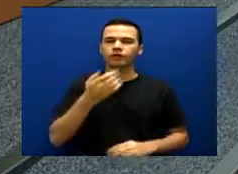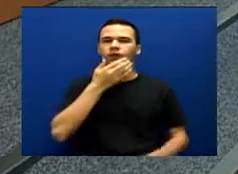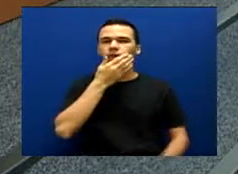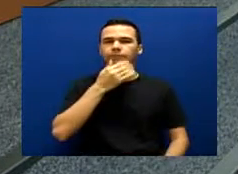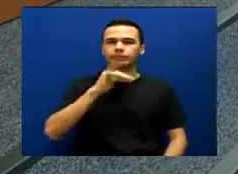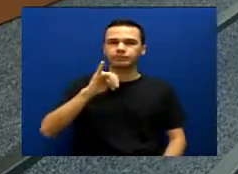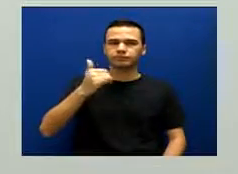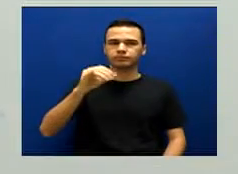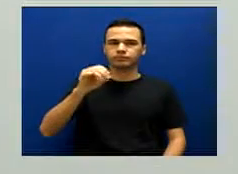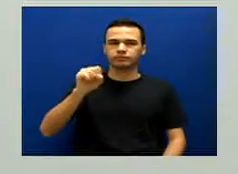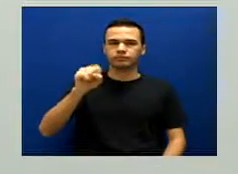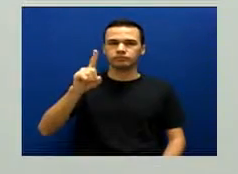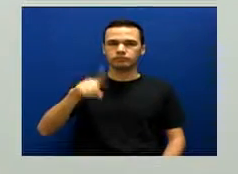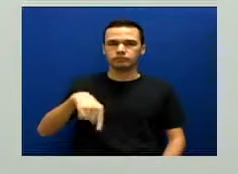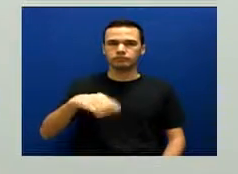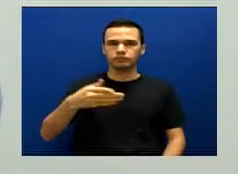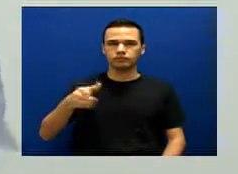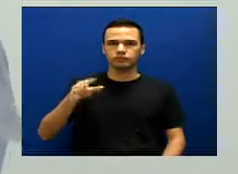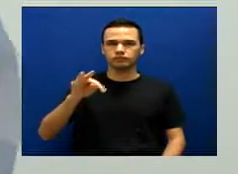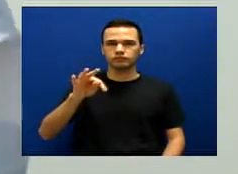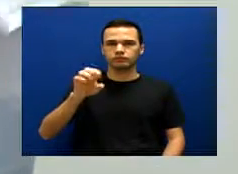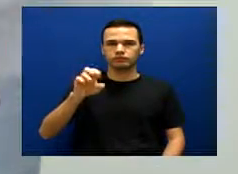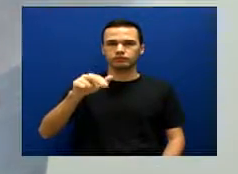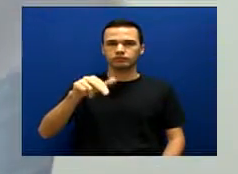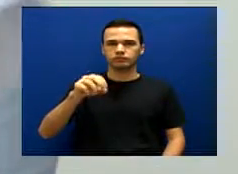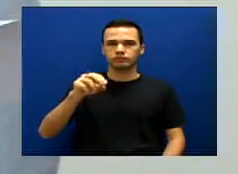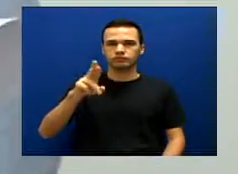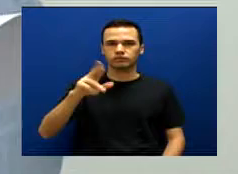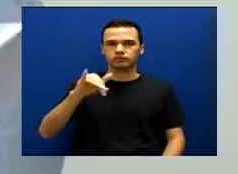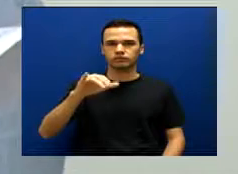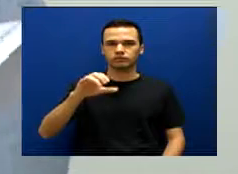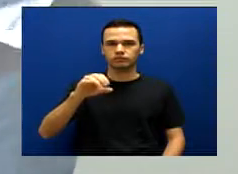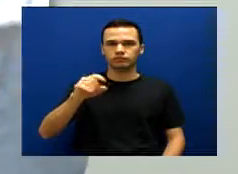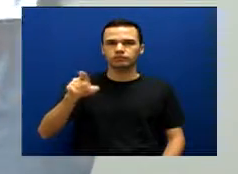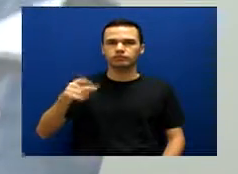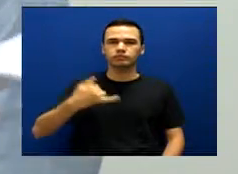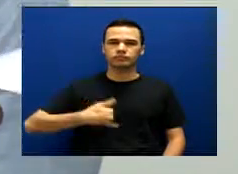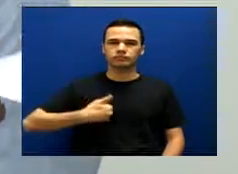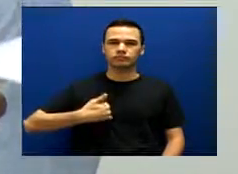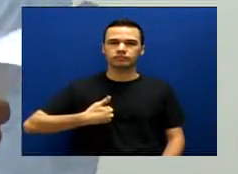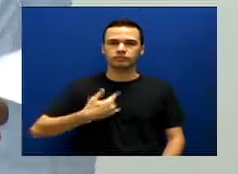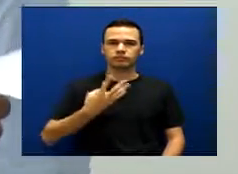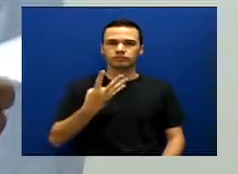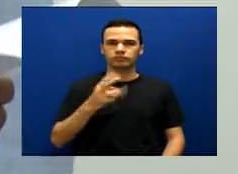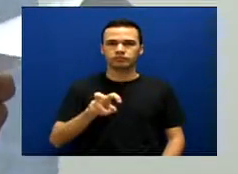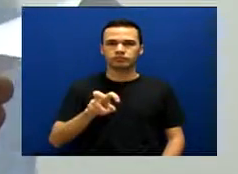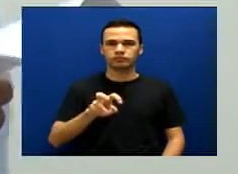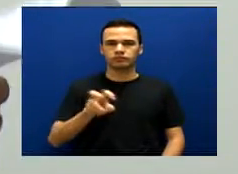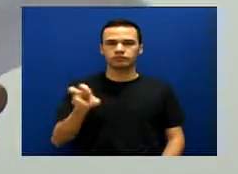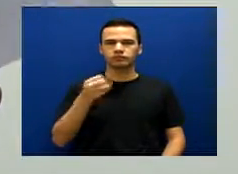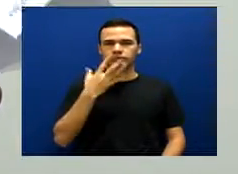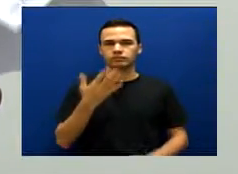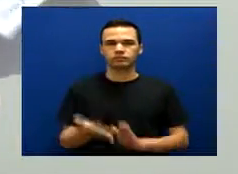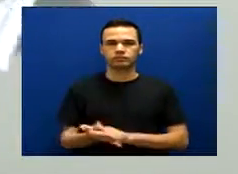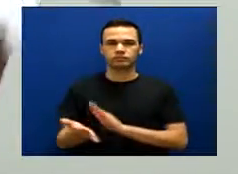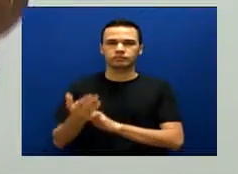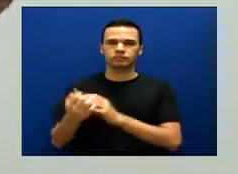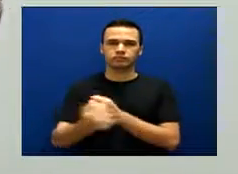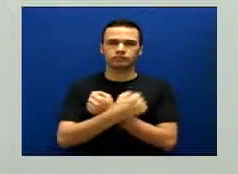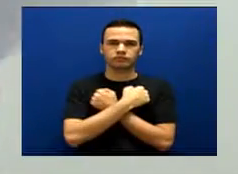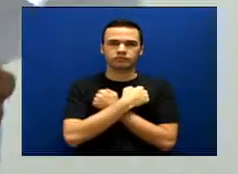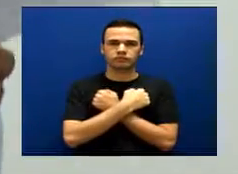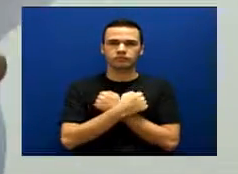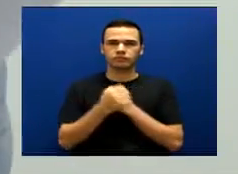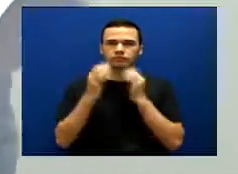José Tenório. Tenorinho Mangá. Ô, amigo nosso. Faz 45 anos hoje, dá um abraço. Um abraço pro Tenorinho. Família grande, com Vossa Excelência.